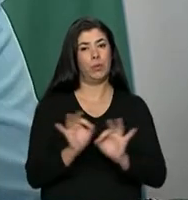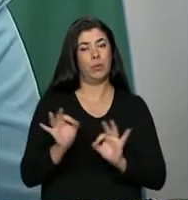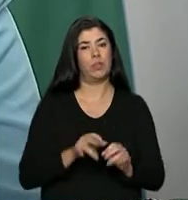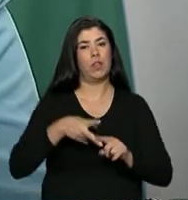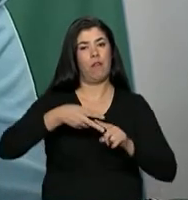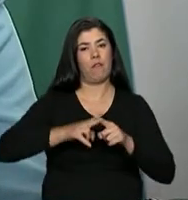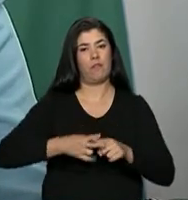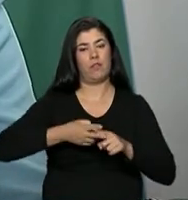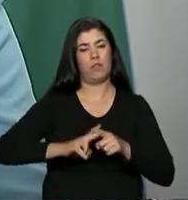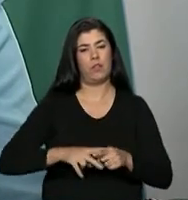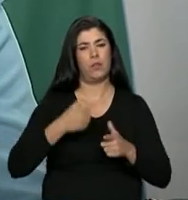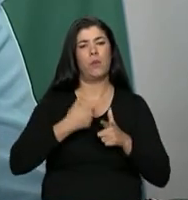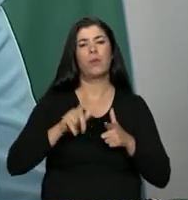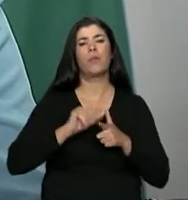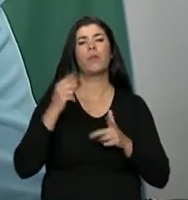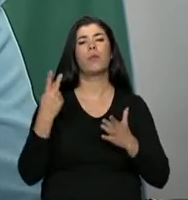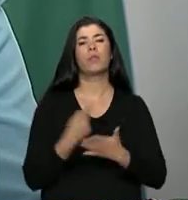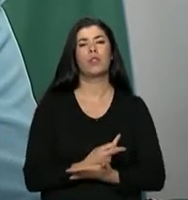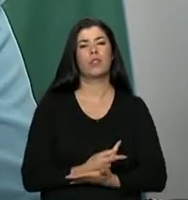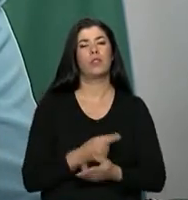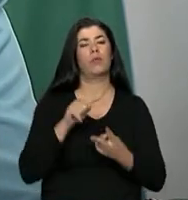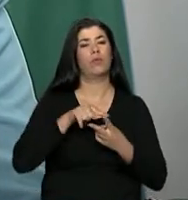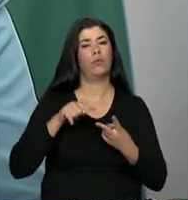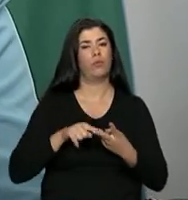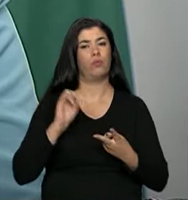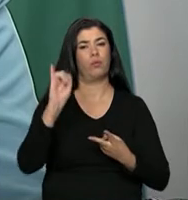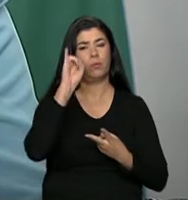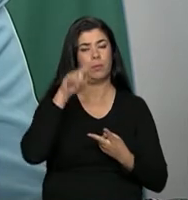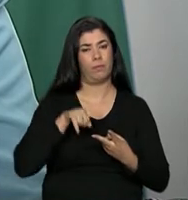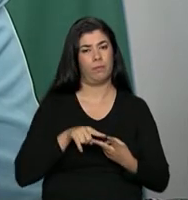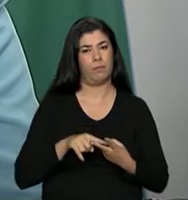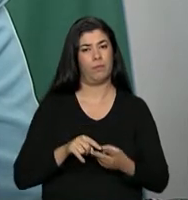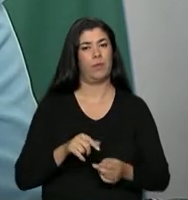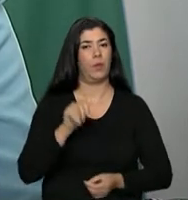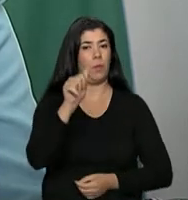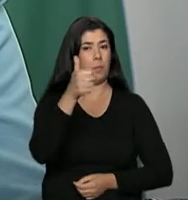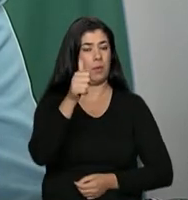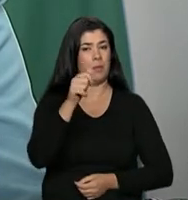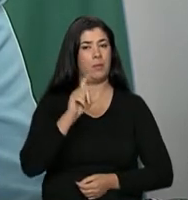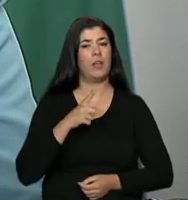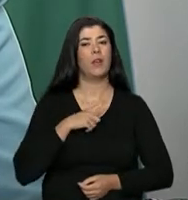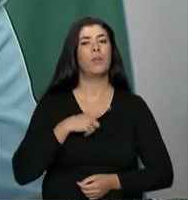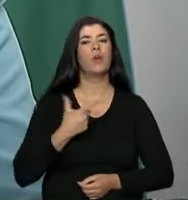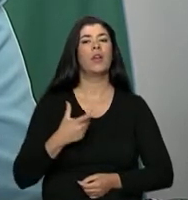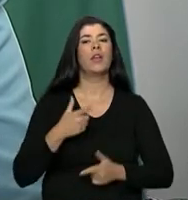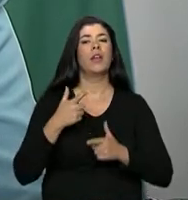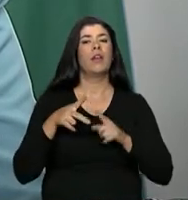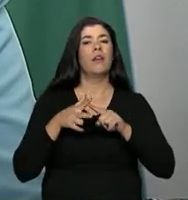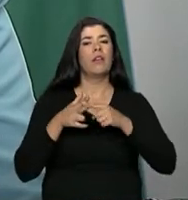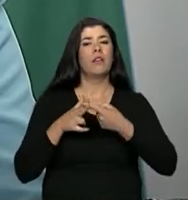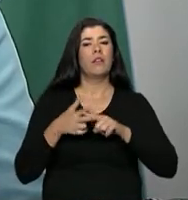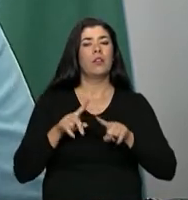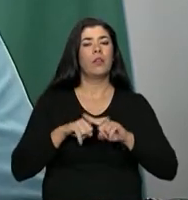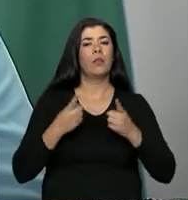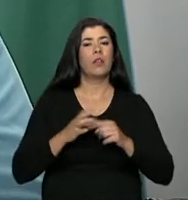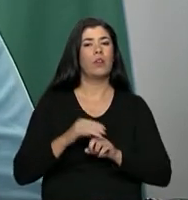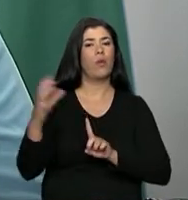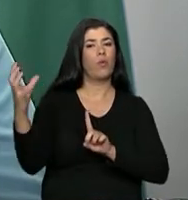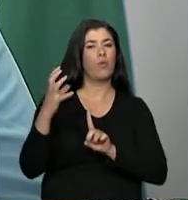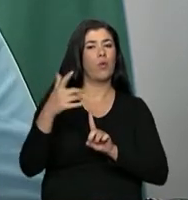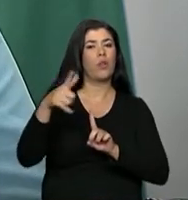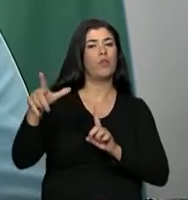tivemos, eles decorrem de 2 fatos. Um, são razões internacionais,